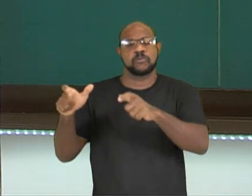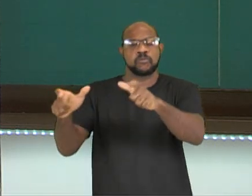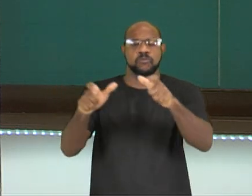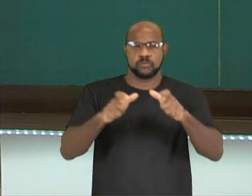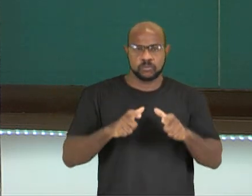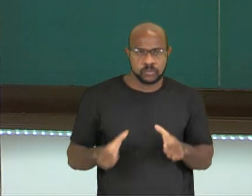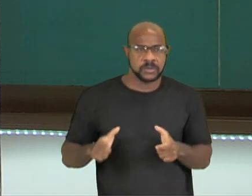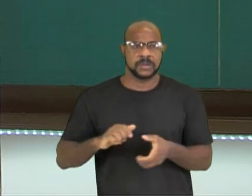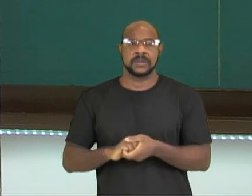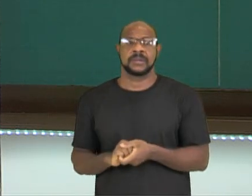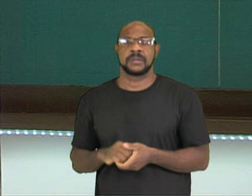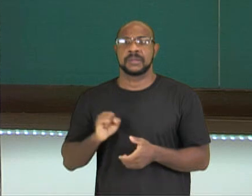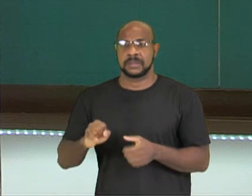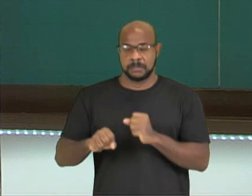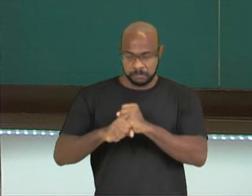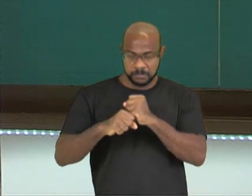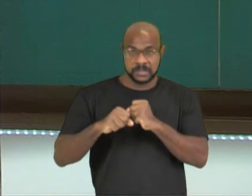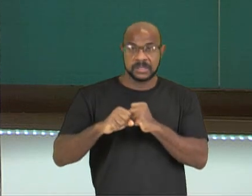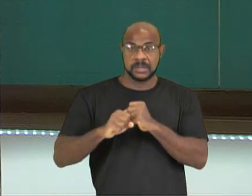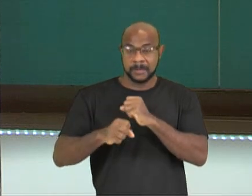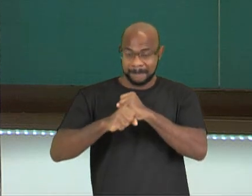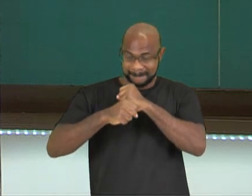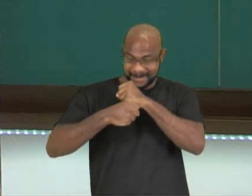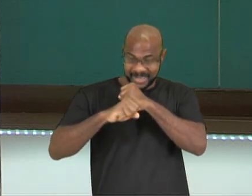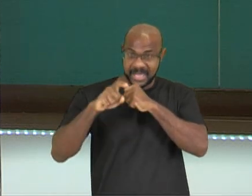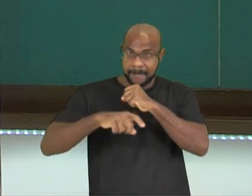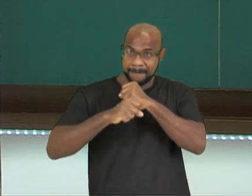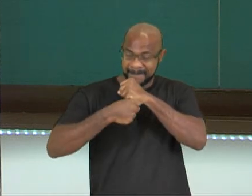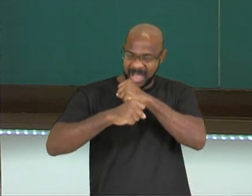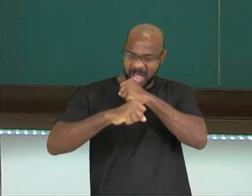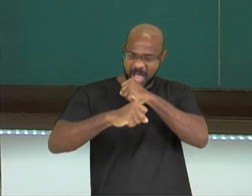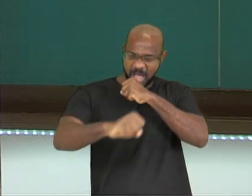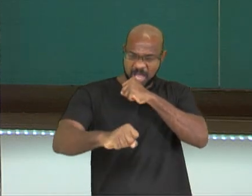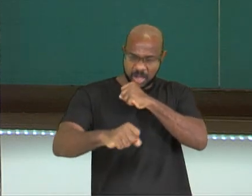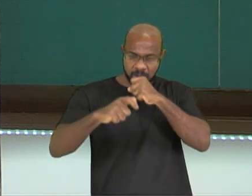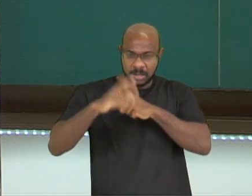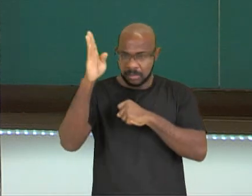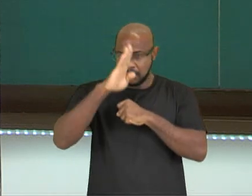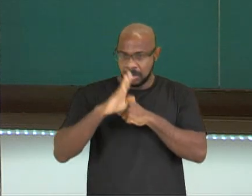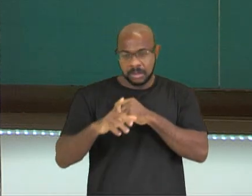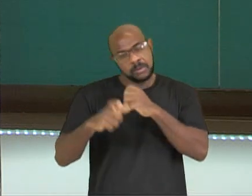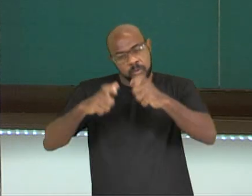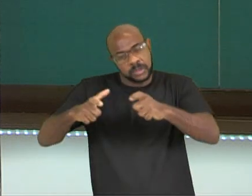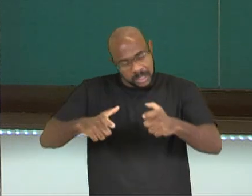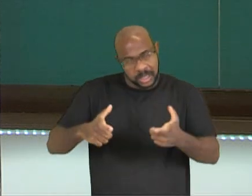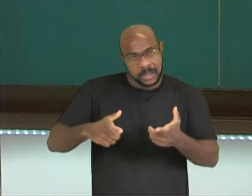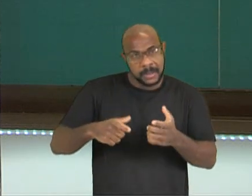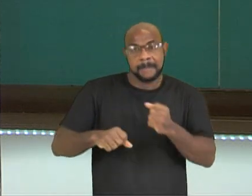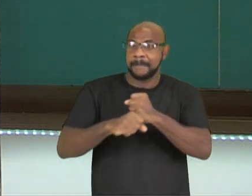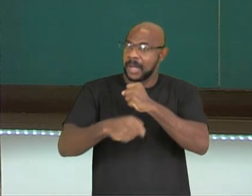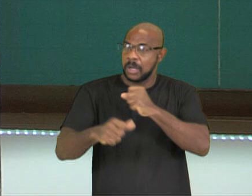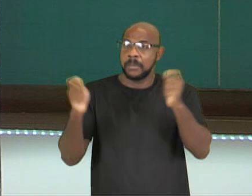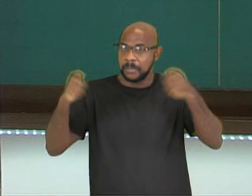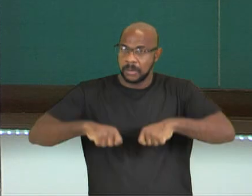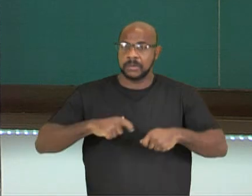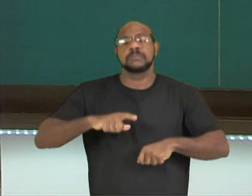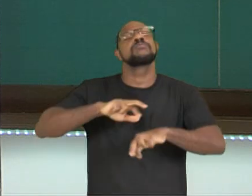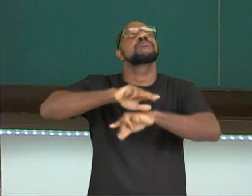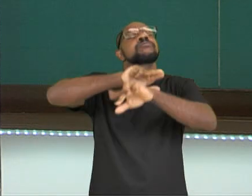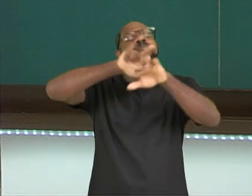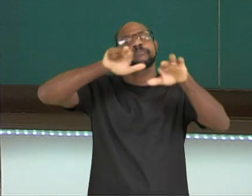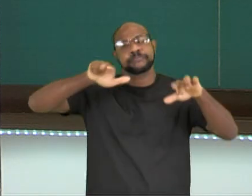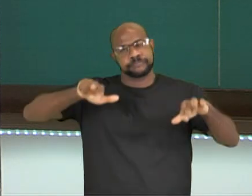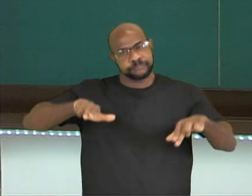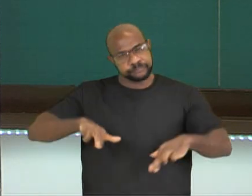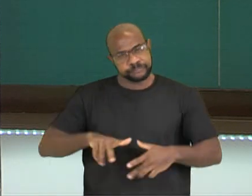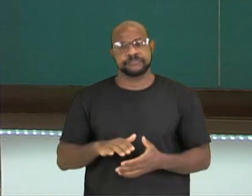lugares. Quanto maior for a porção de um país, de um território, por exemplo, maior poderá ser a diversidade da